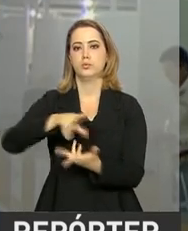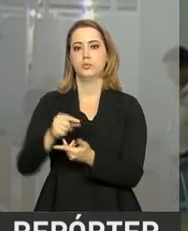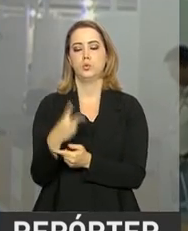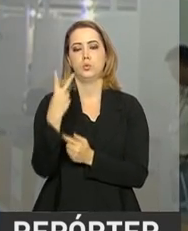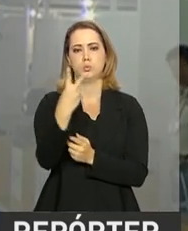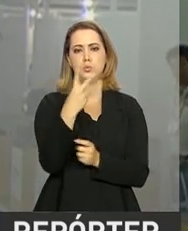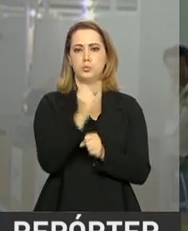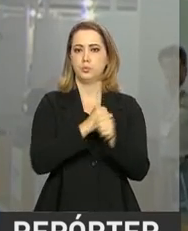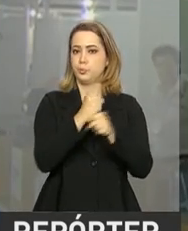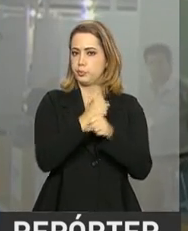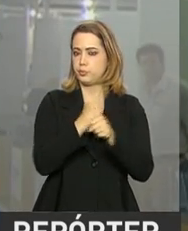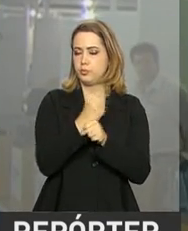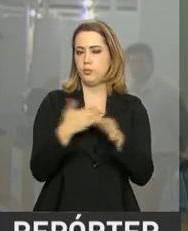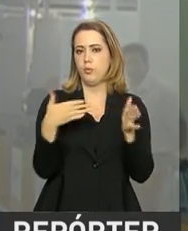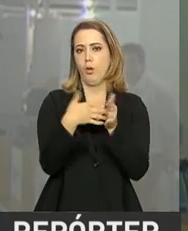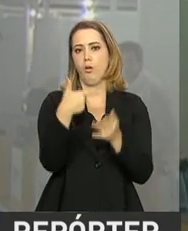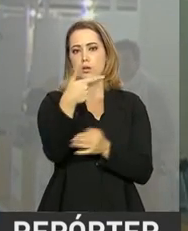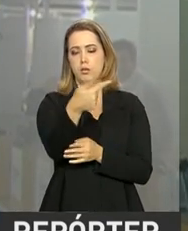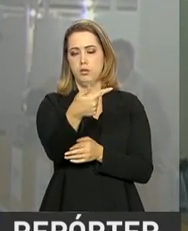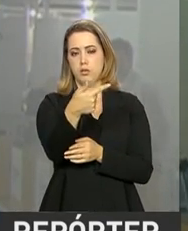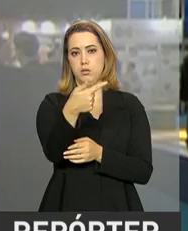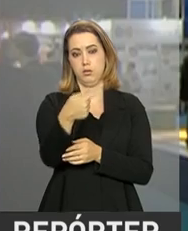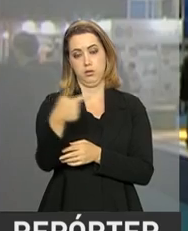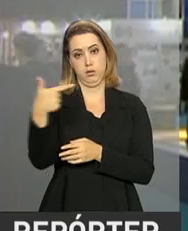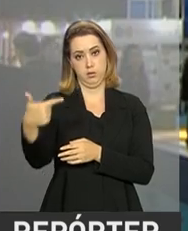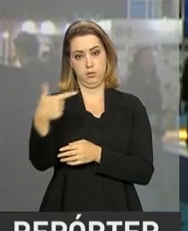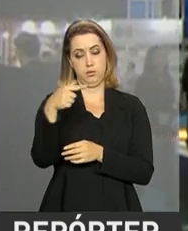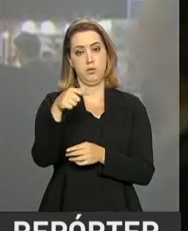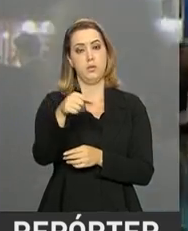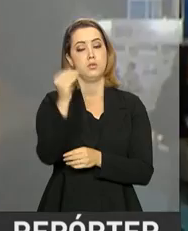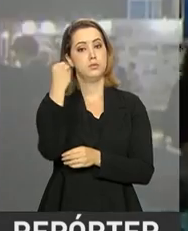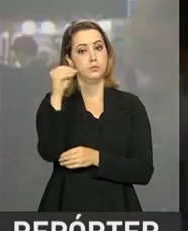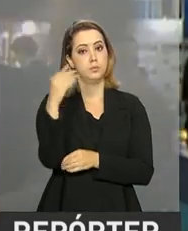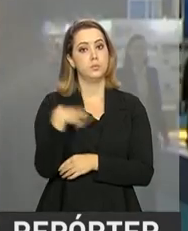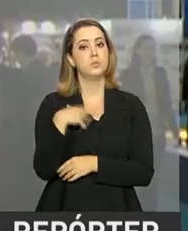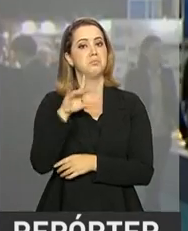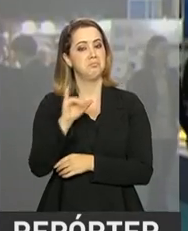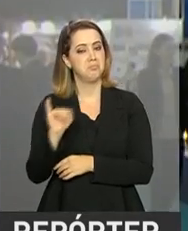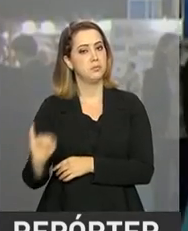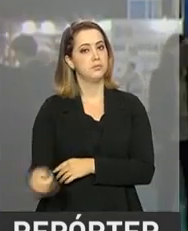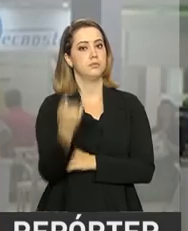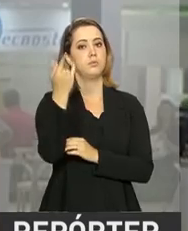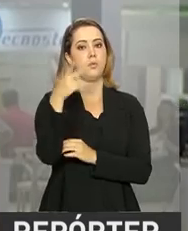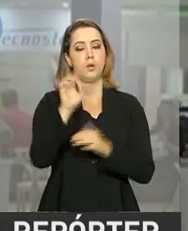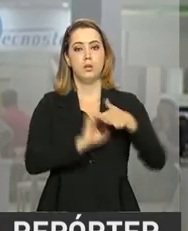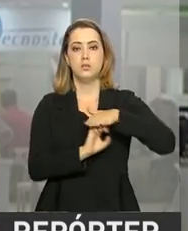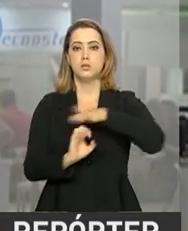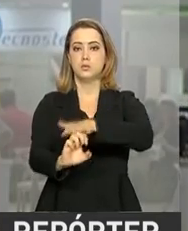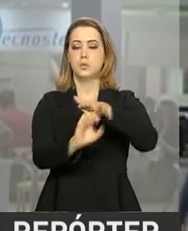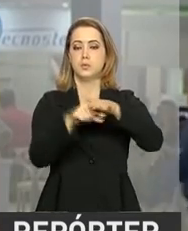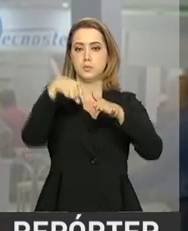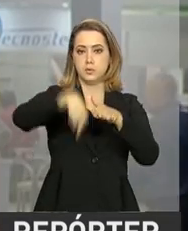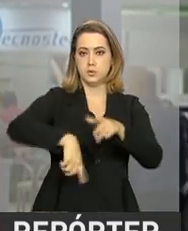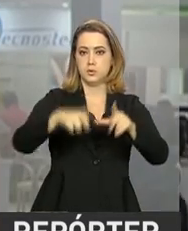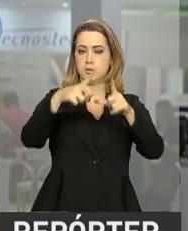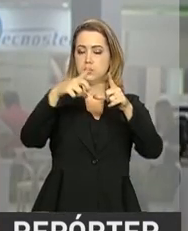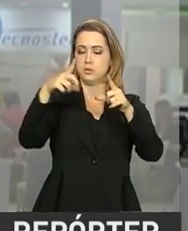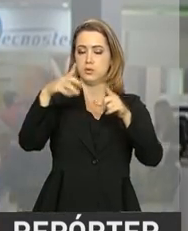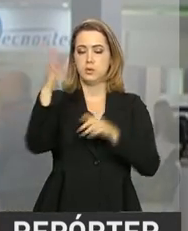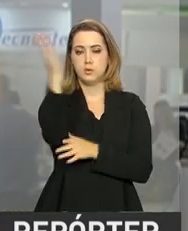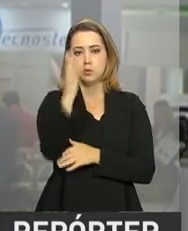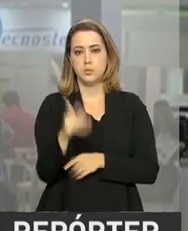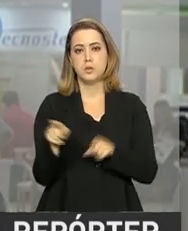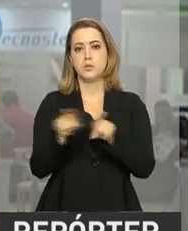O evento, realizado até o dia 27 de outubro, é uma oportunidade para empresas nacionais e estrangeiras conhecerem